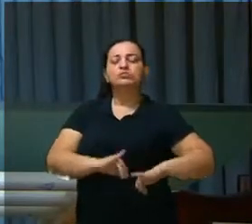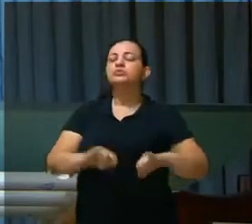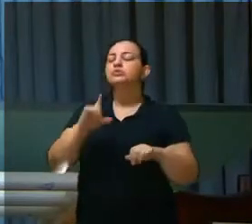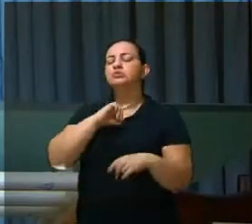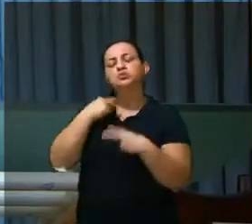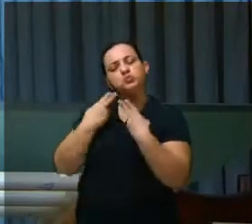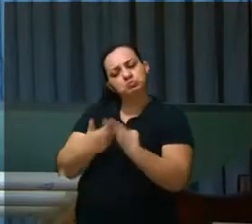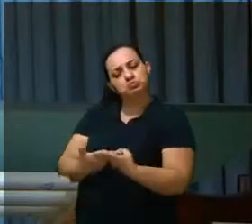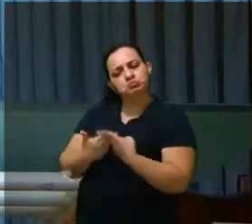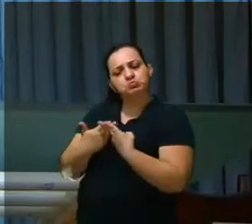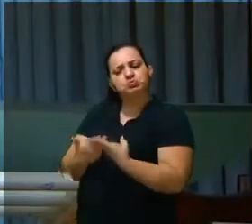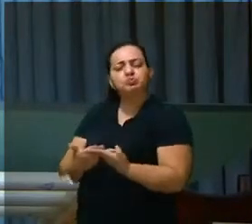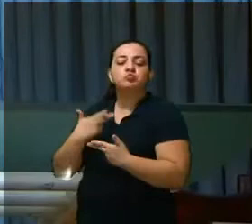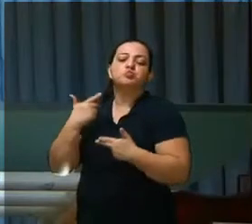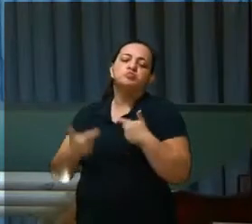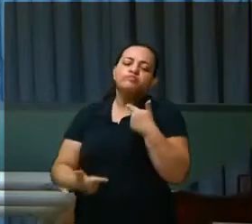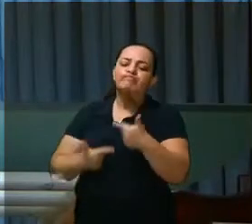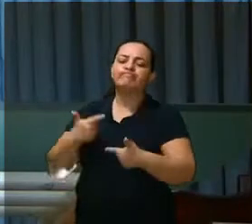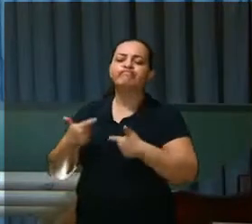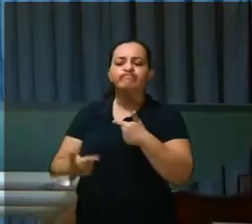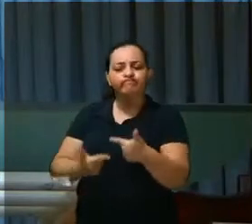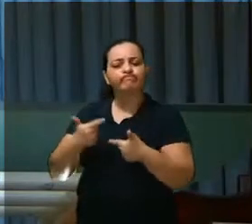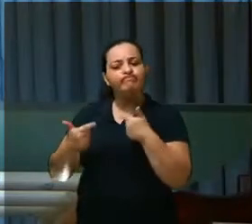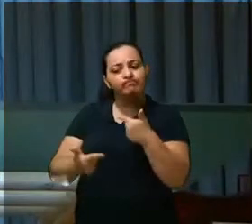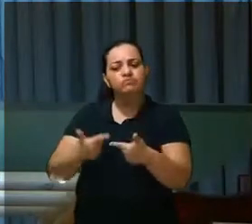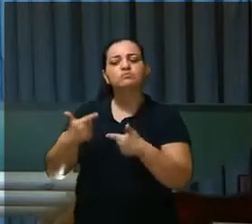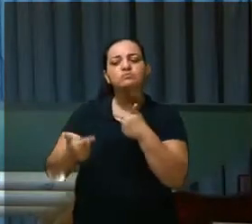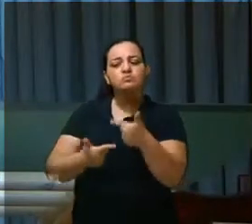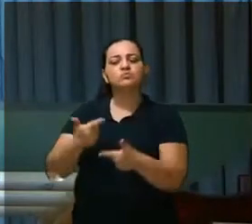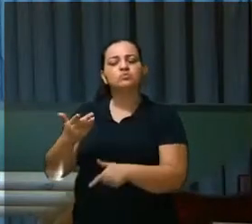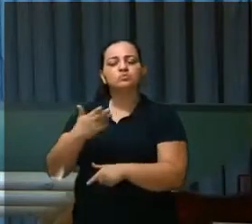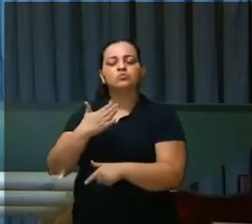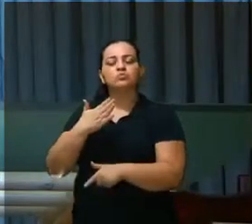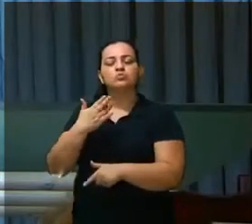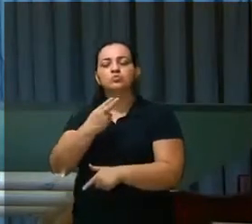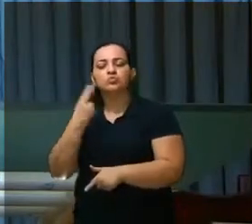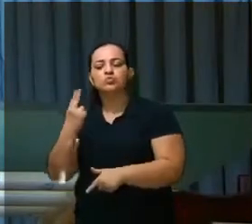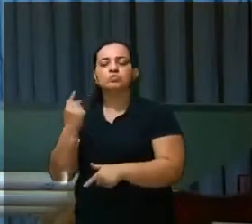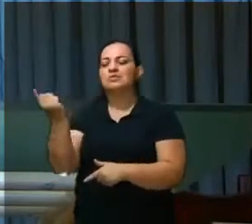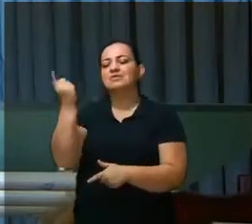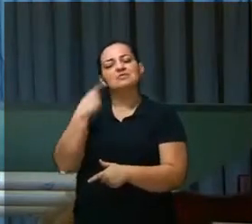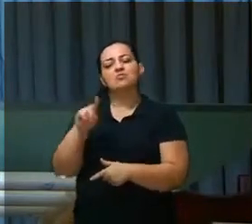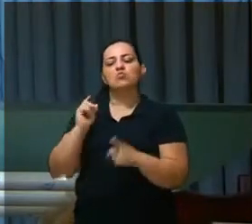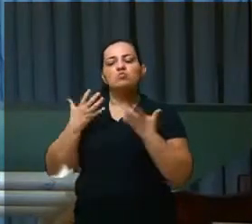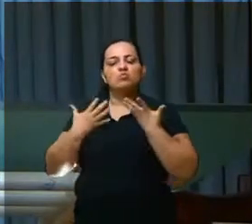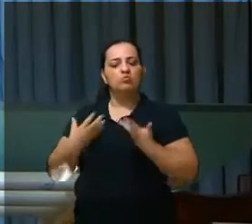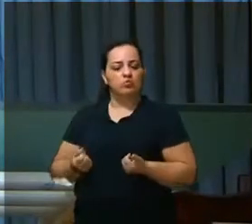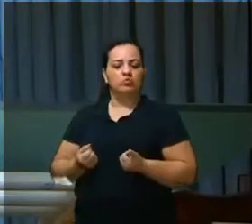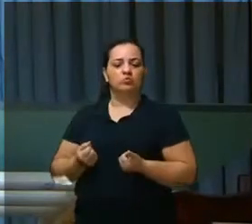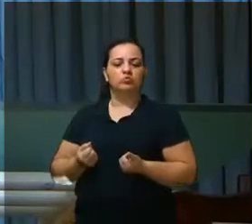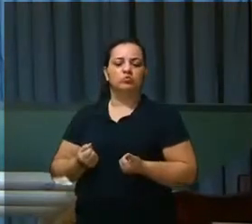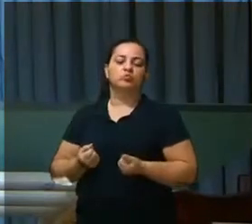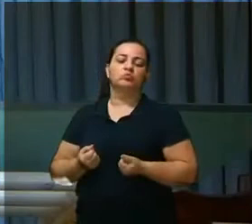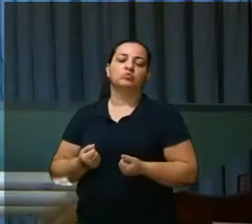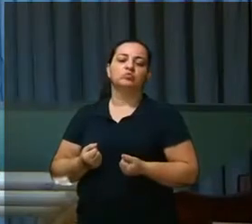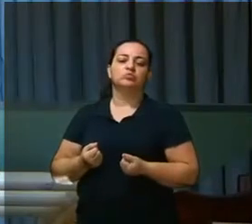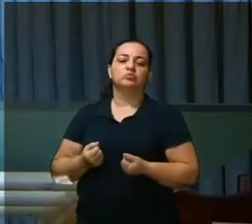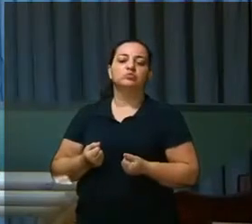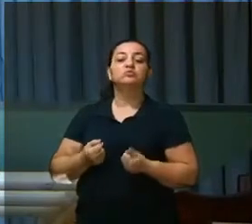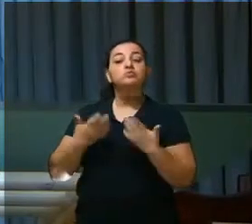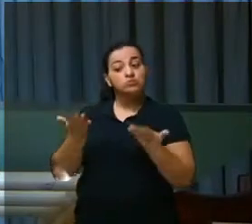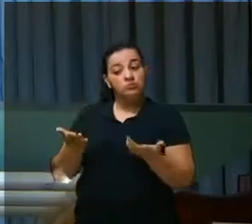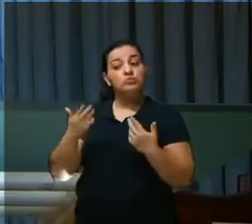e tens paciência e trabalhaste pelo meu nome e não te cansaste E